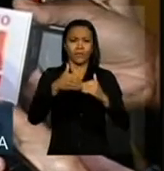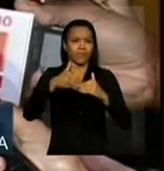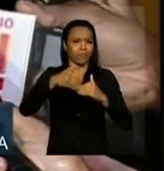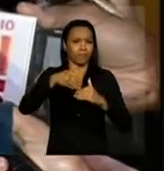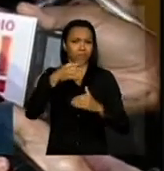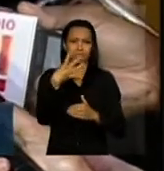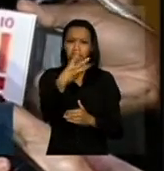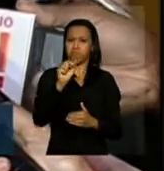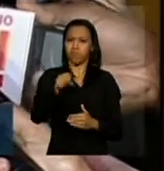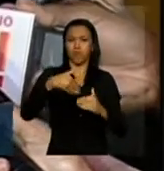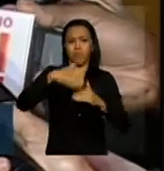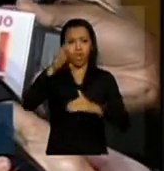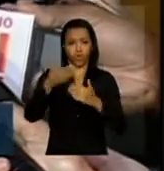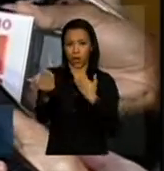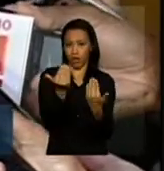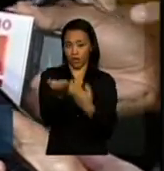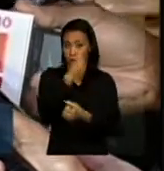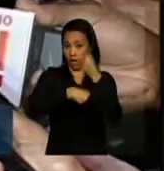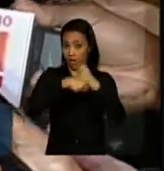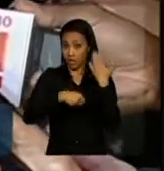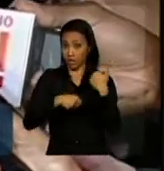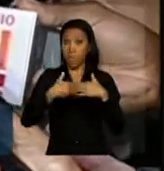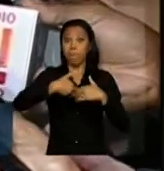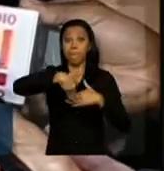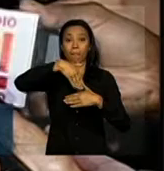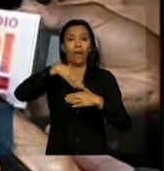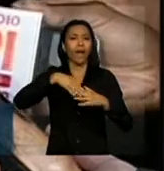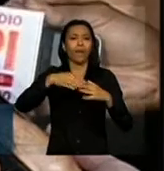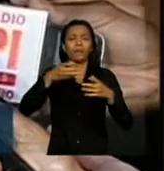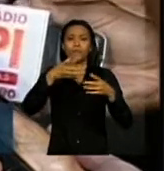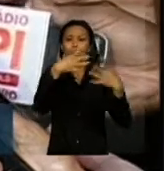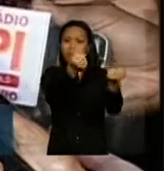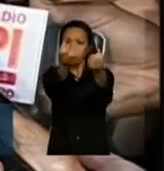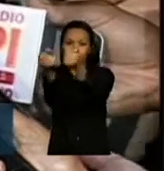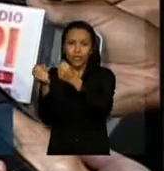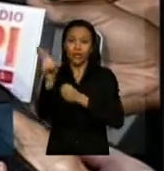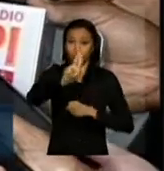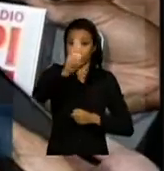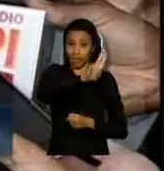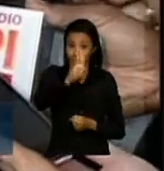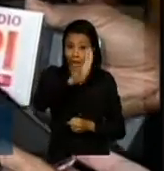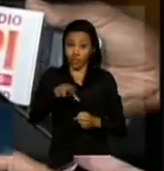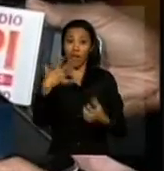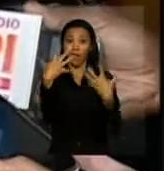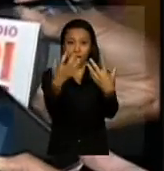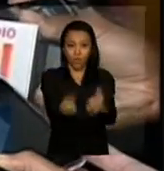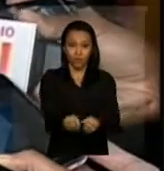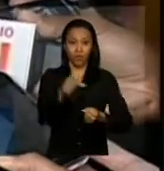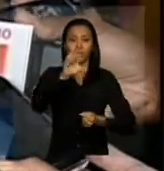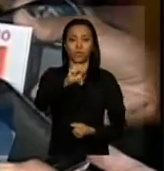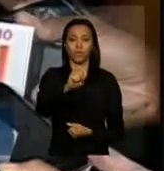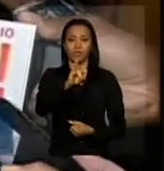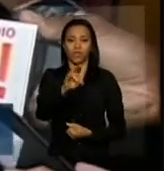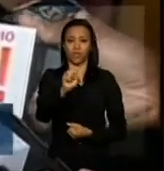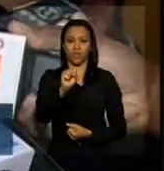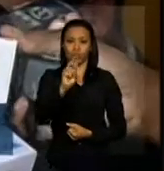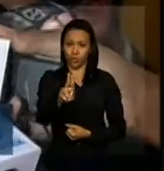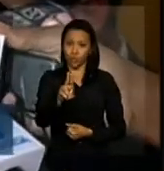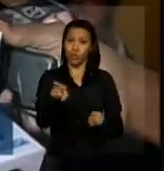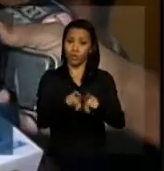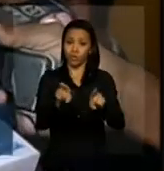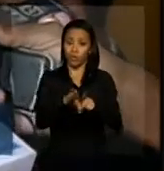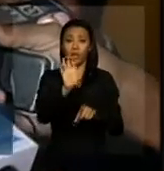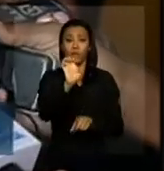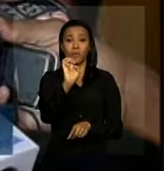nós tínhamos o ano passado, porque mais universidades estão aderindo ao SISU e ao Enem, e, portanto, os alunos têm